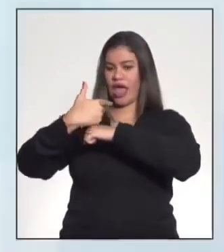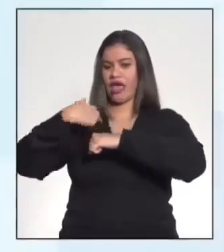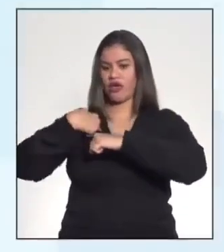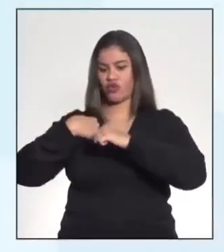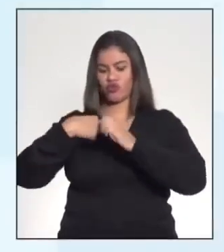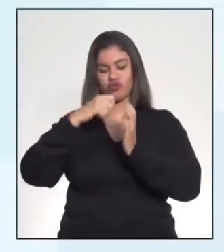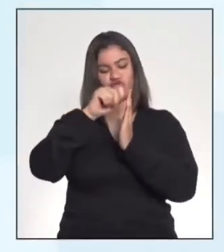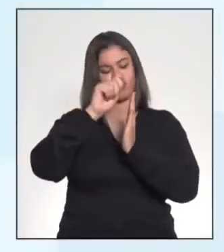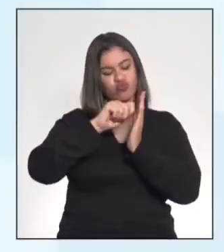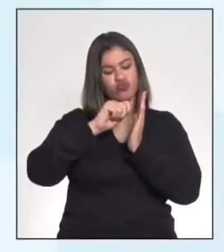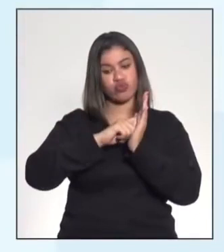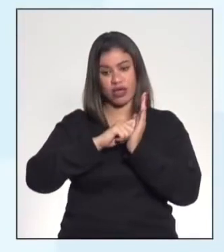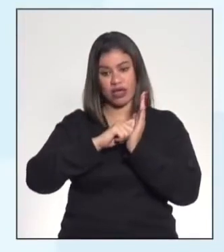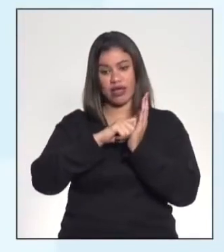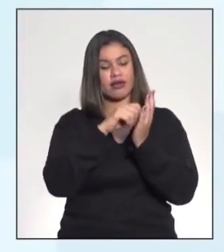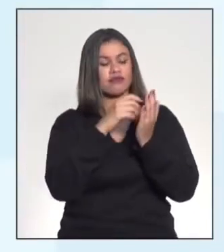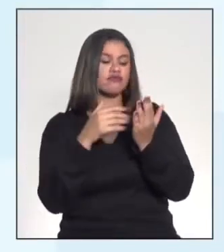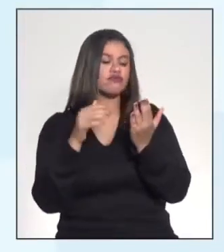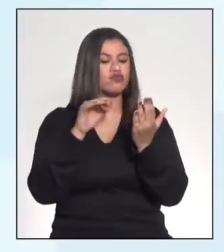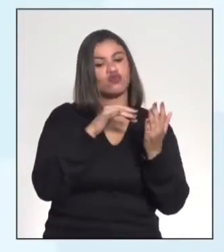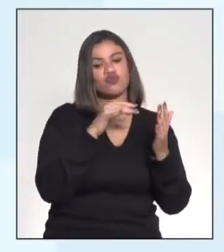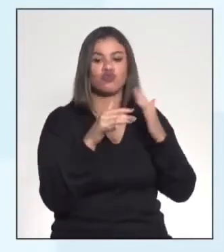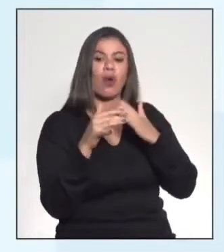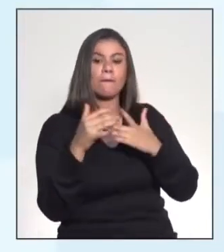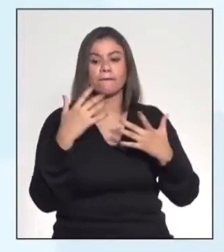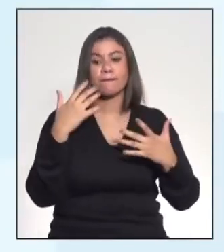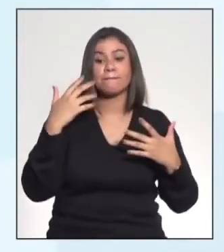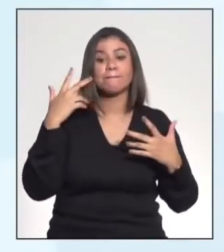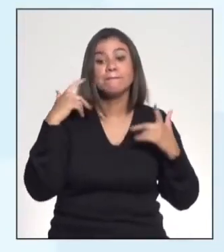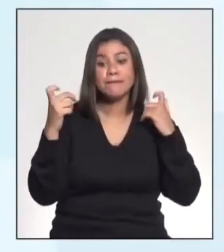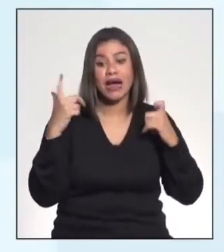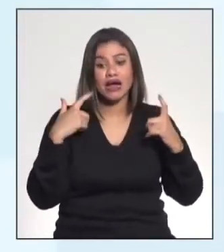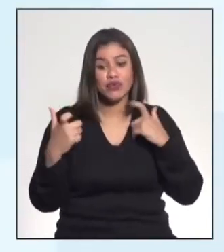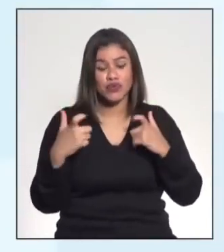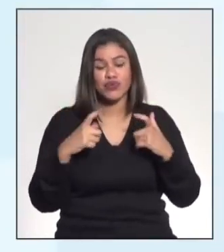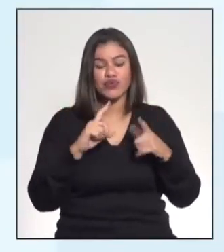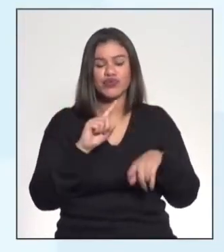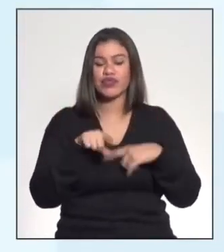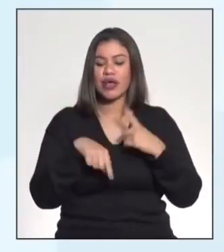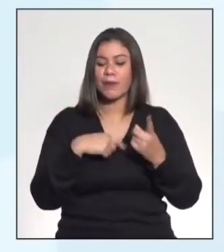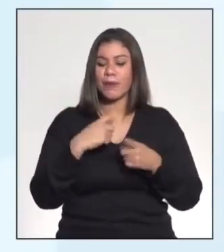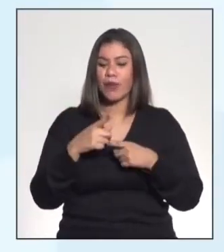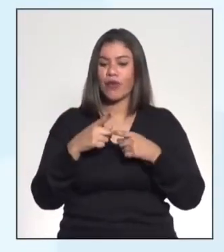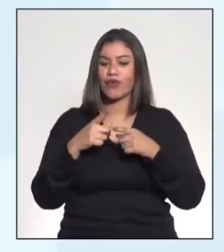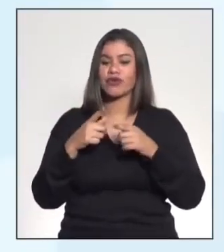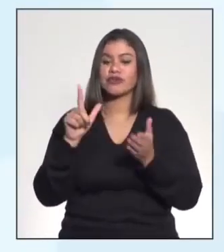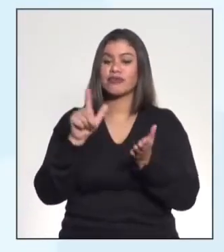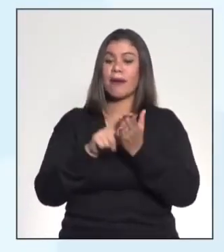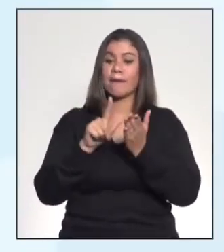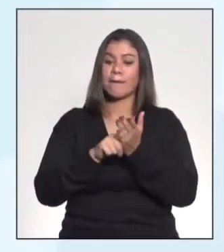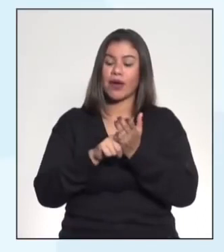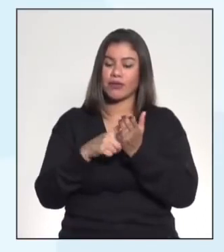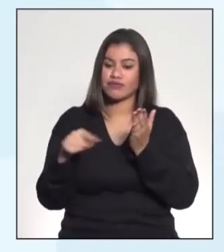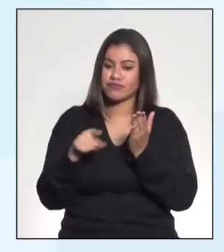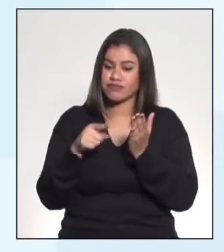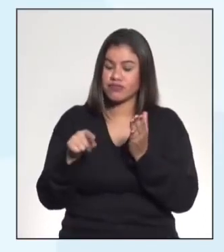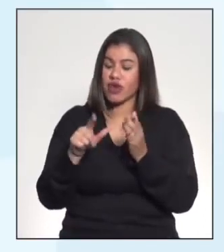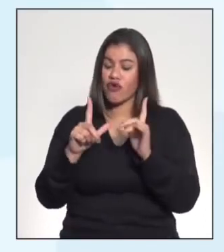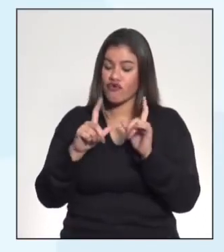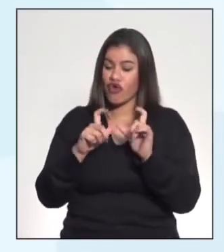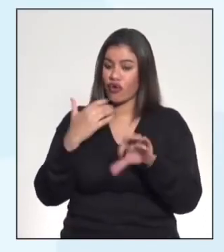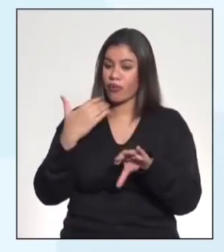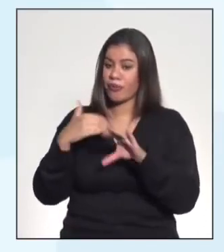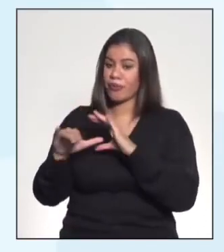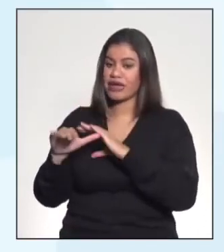sua composição, fotografa a sua partitura e troca com o seu amigo, troca com o seu melhor amigo. Vê se ele